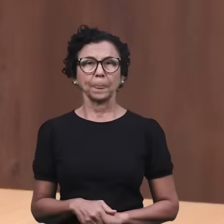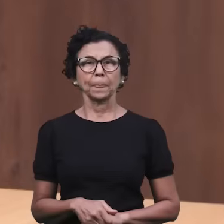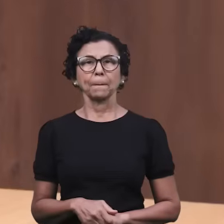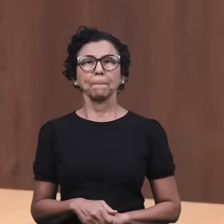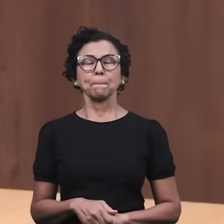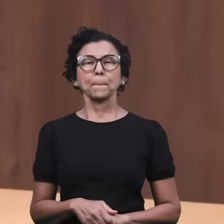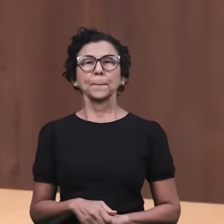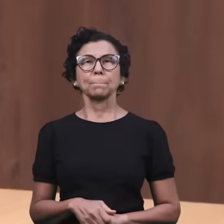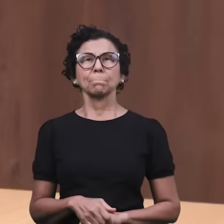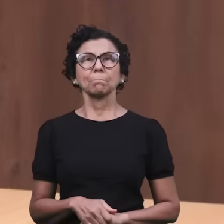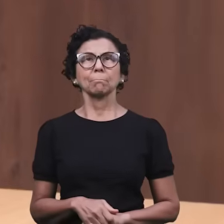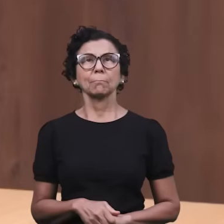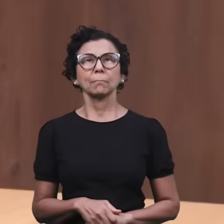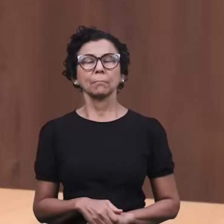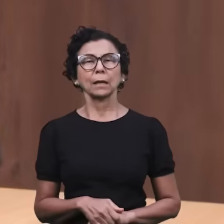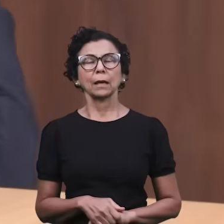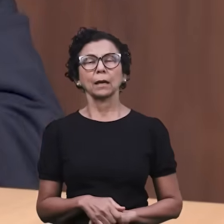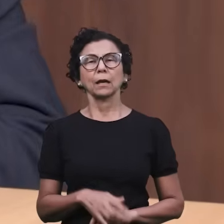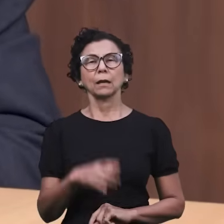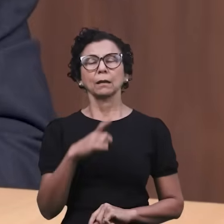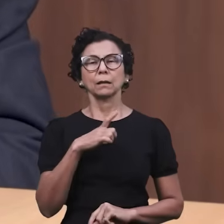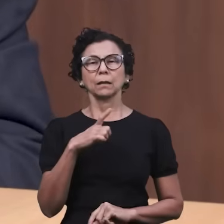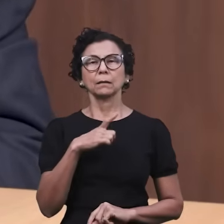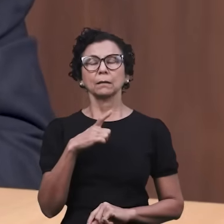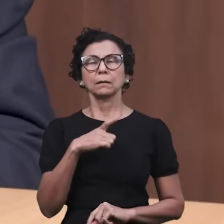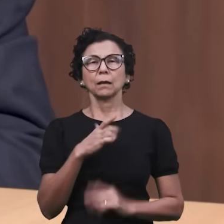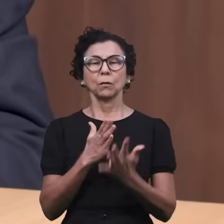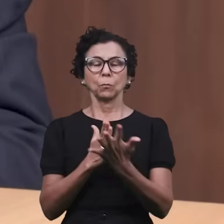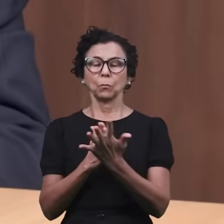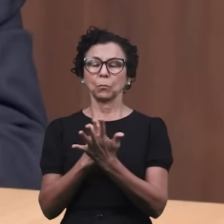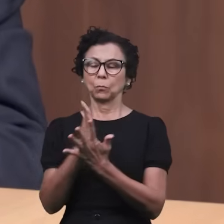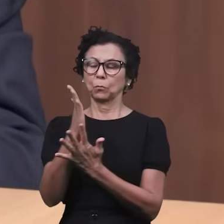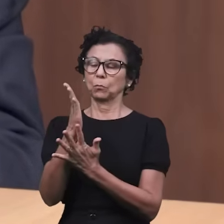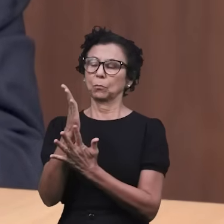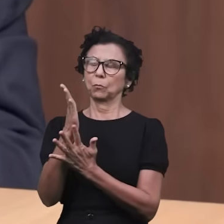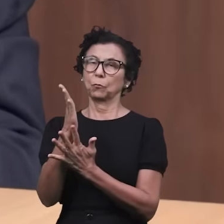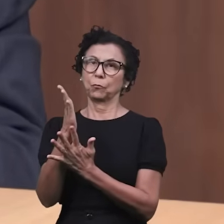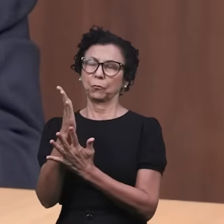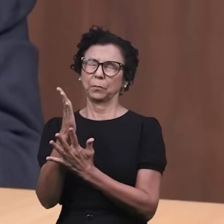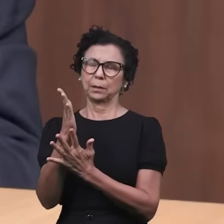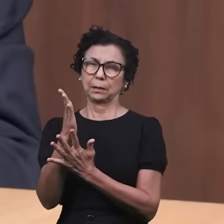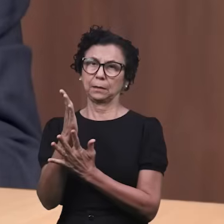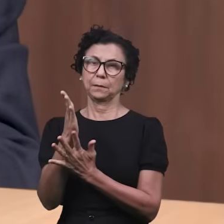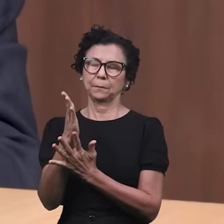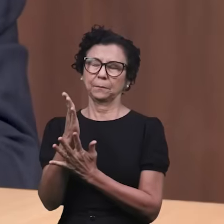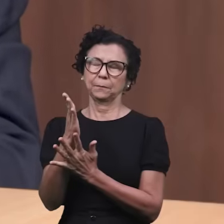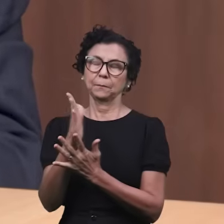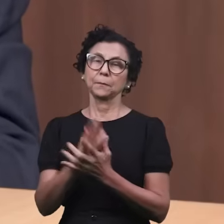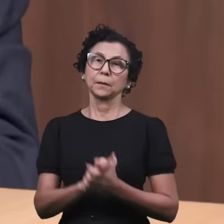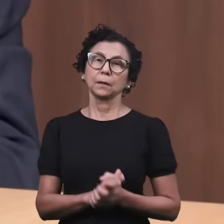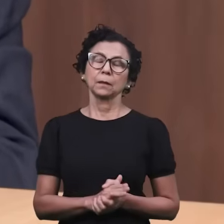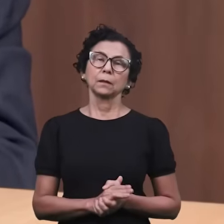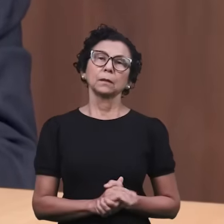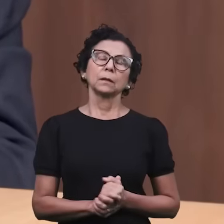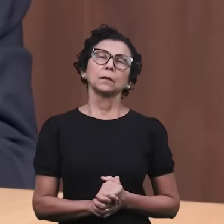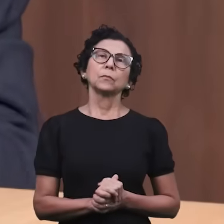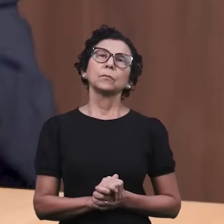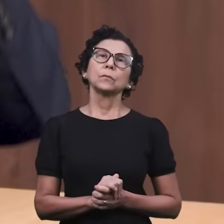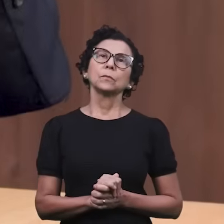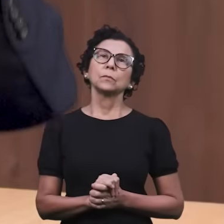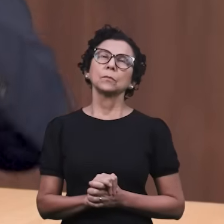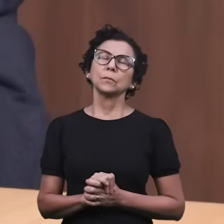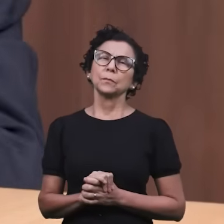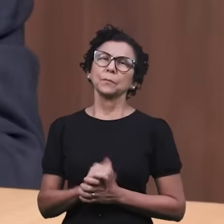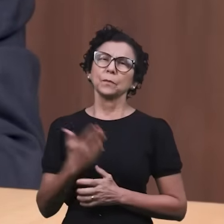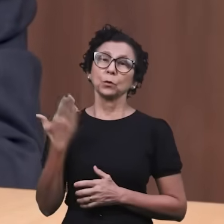estabelece uma linha, né? Porque, veja, nós tivemos a experiência da